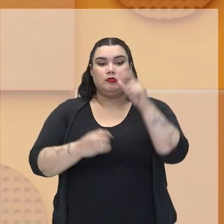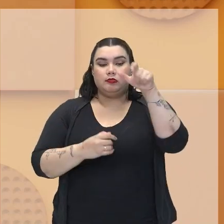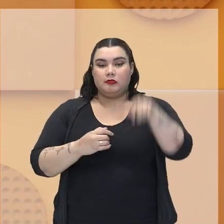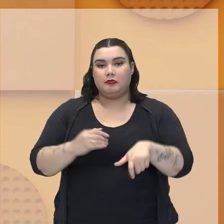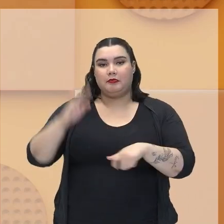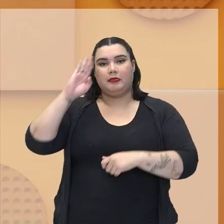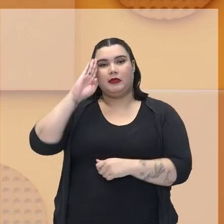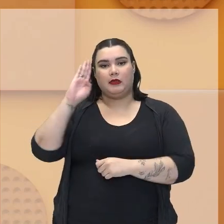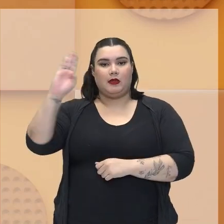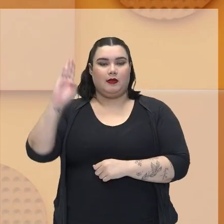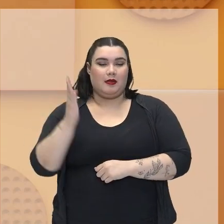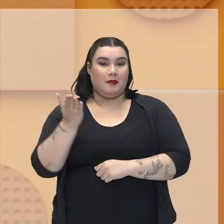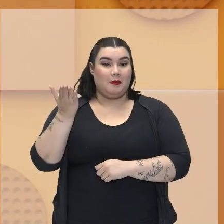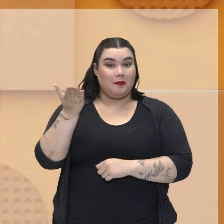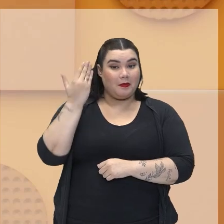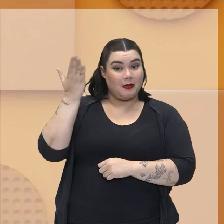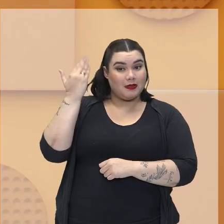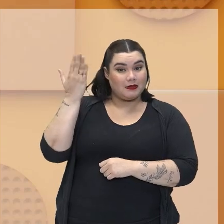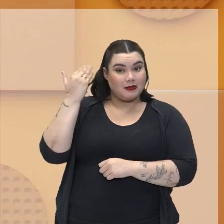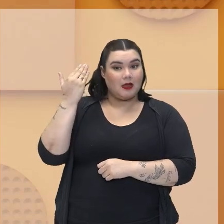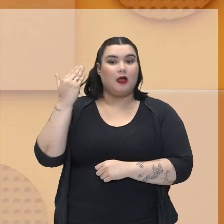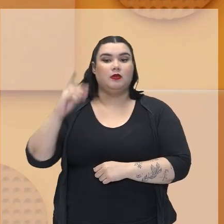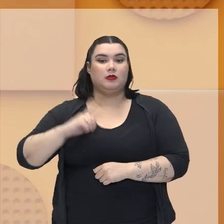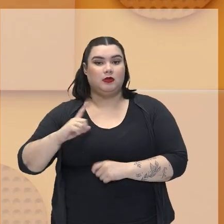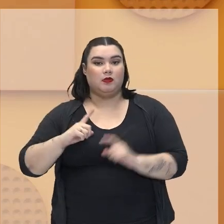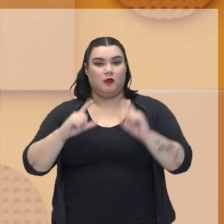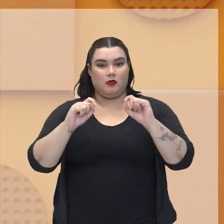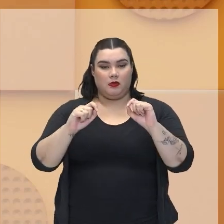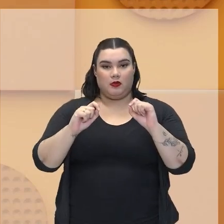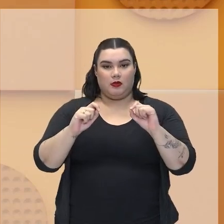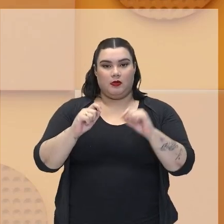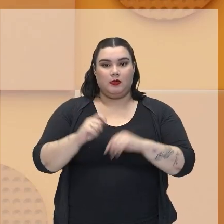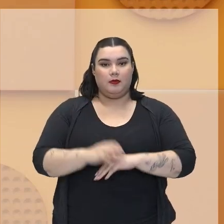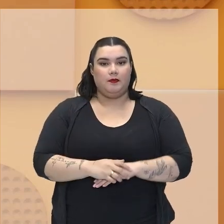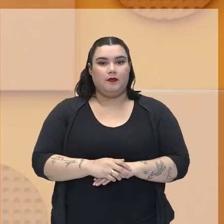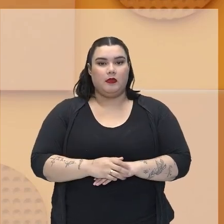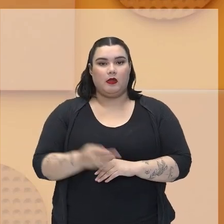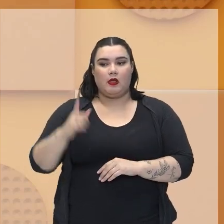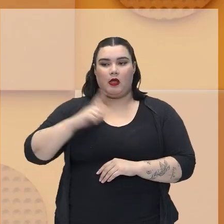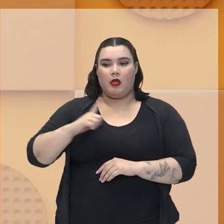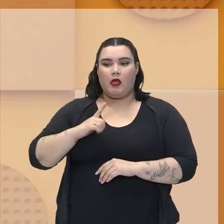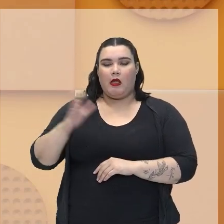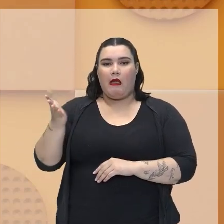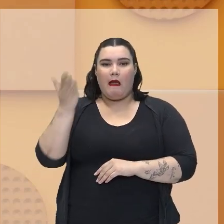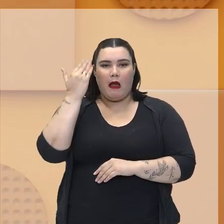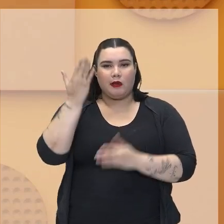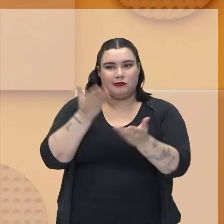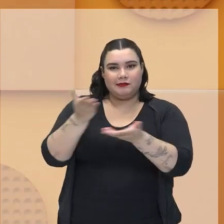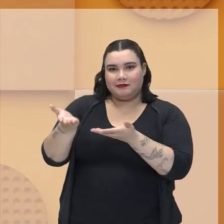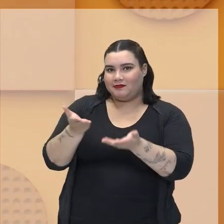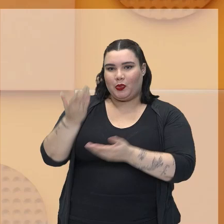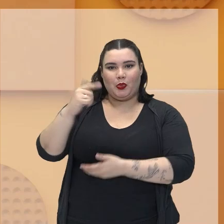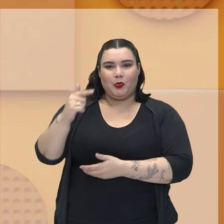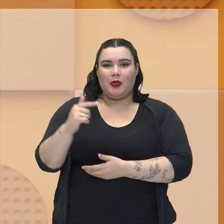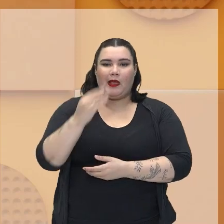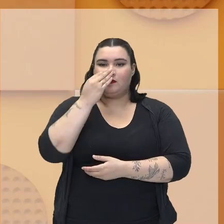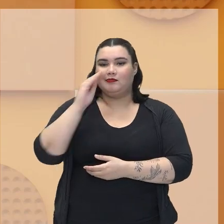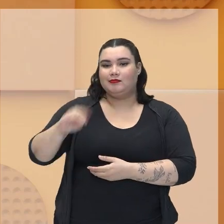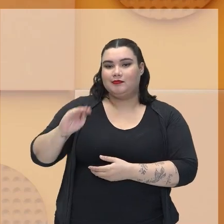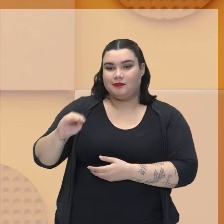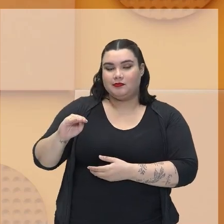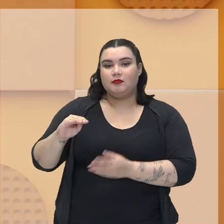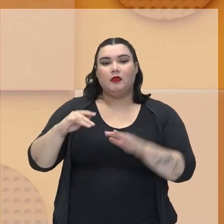militar, que anteriormente não tinha o prestígio, não era prestigiado, era colocado de escanteio, por assim dizer, e